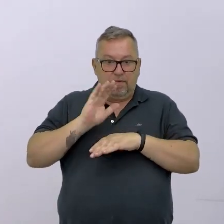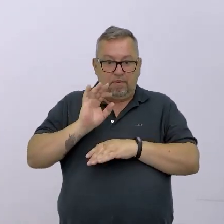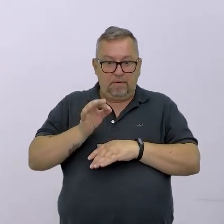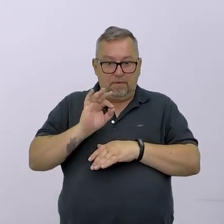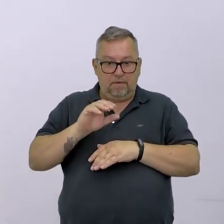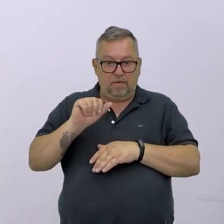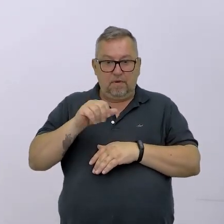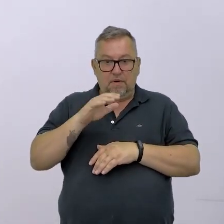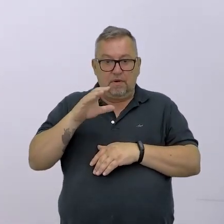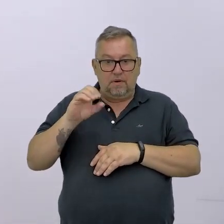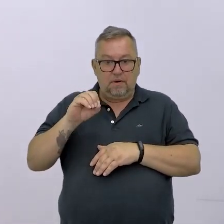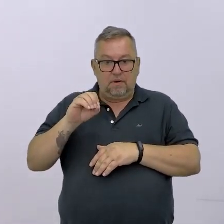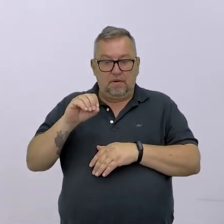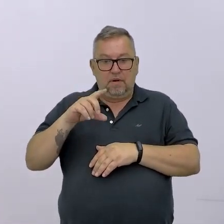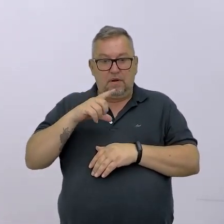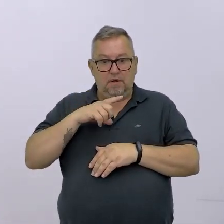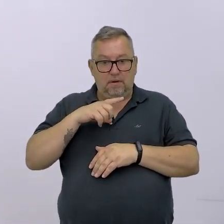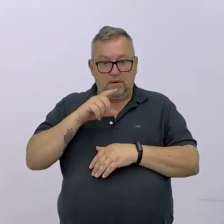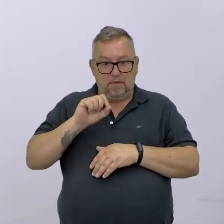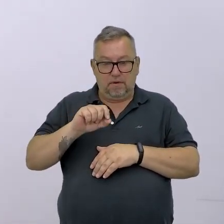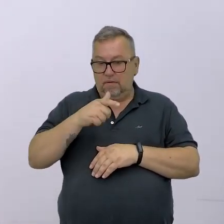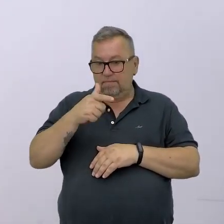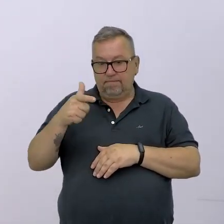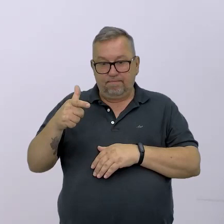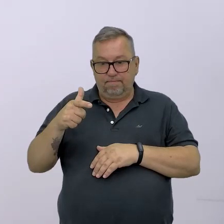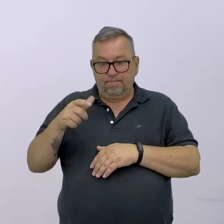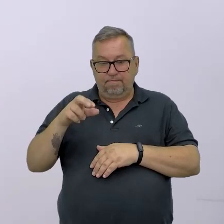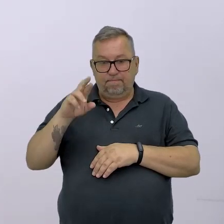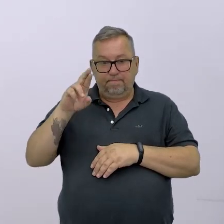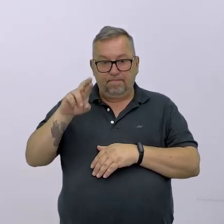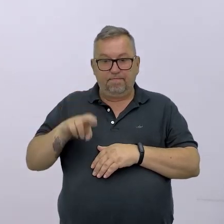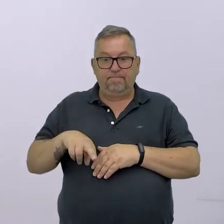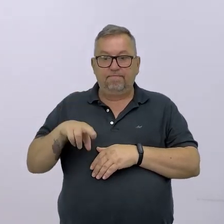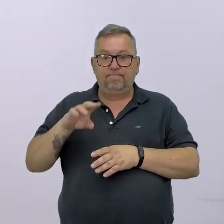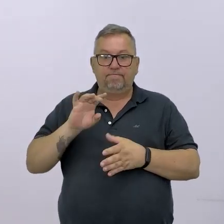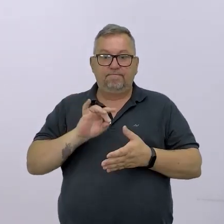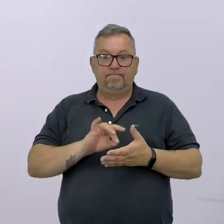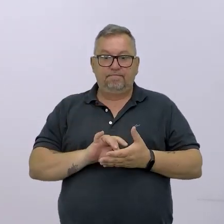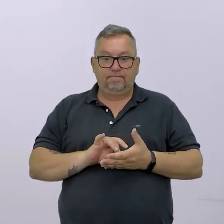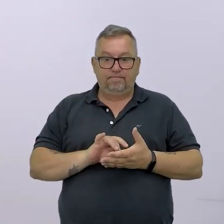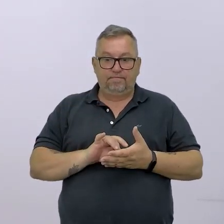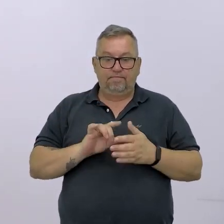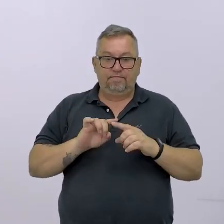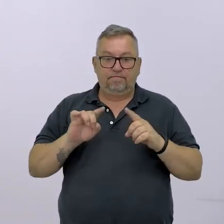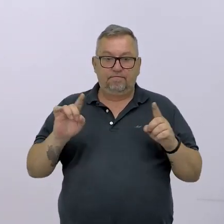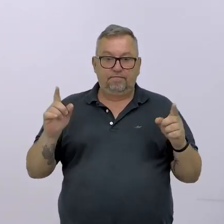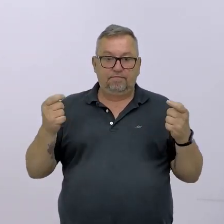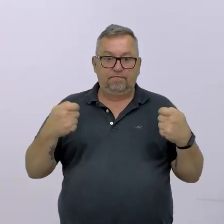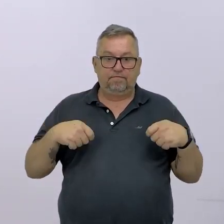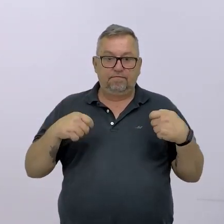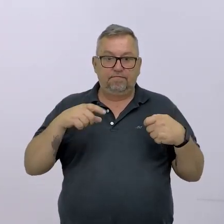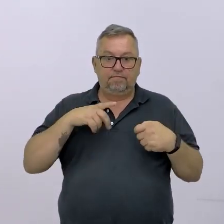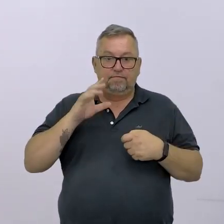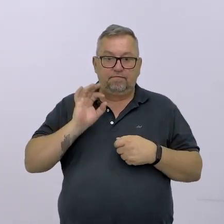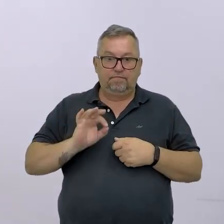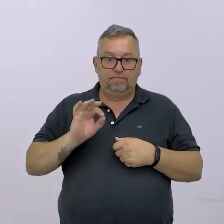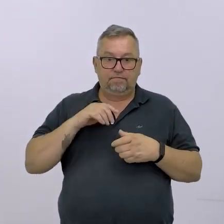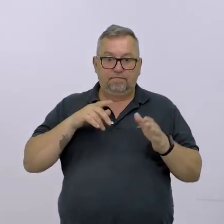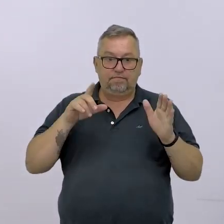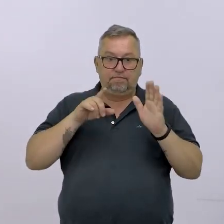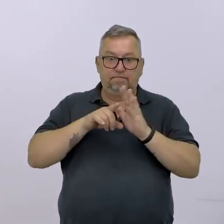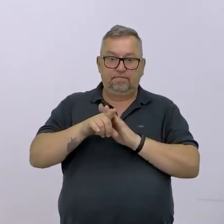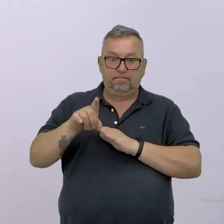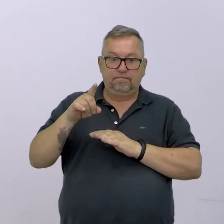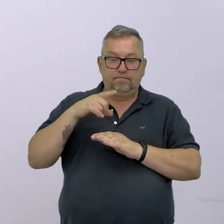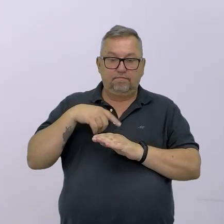uma ação, ela não está sendo razão de verdade, né? Então a razão ela precisa justamente se questionar